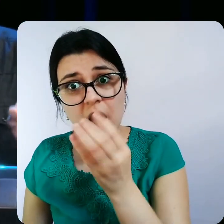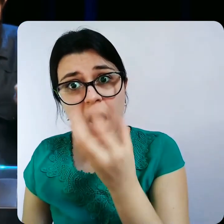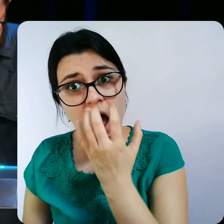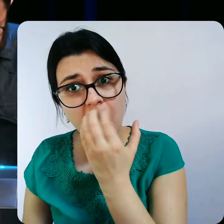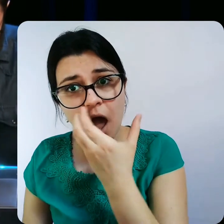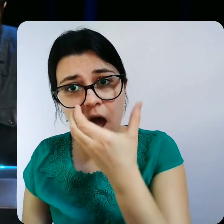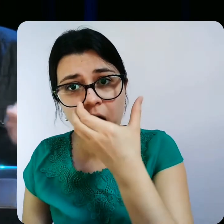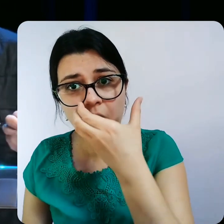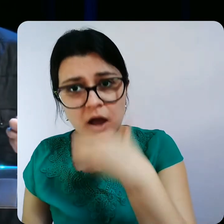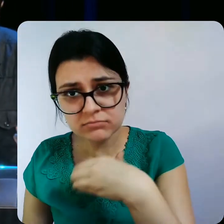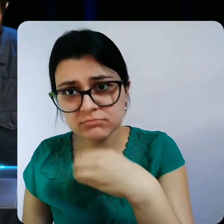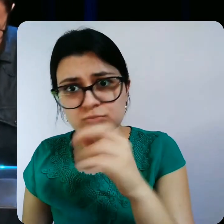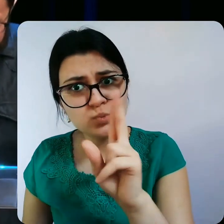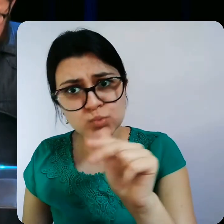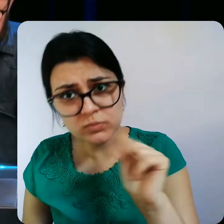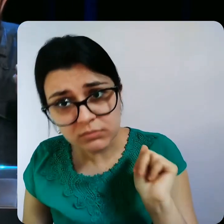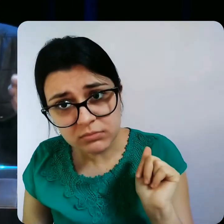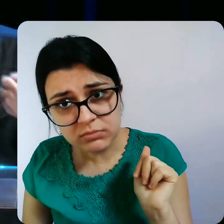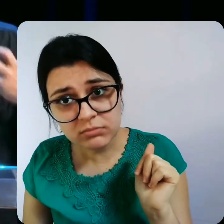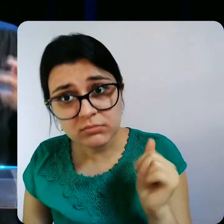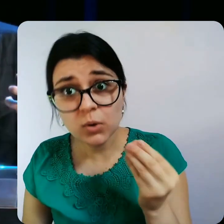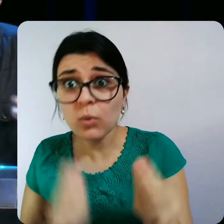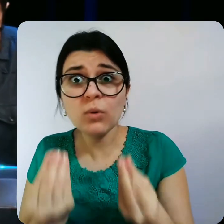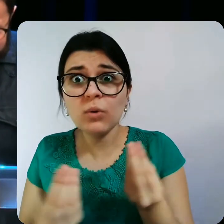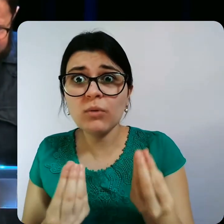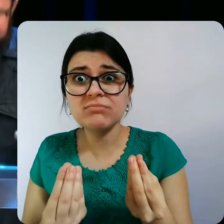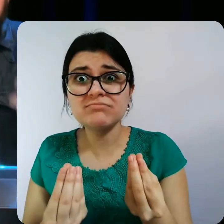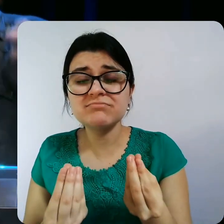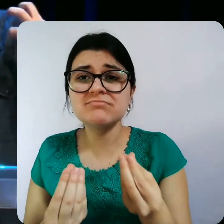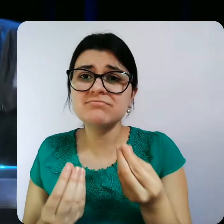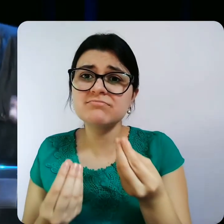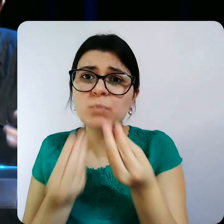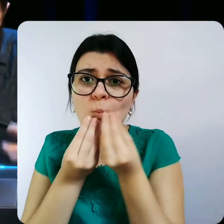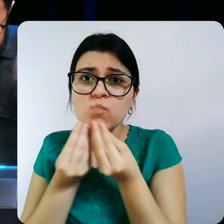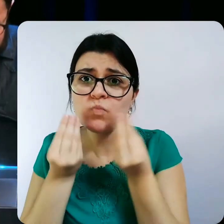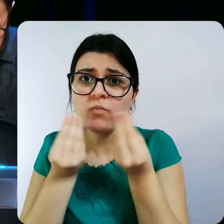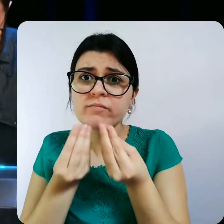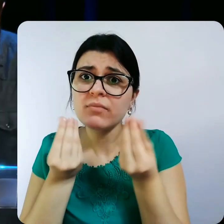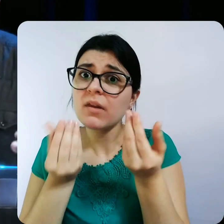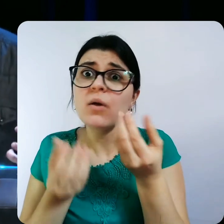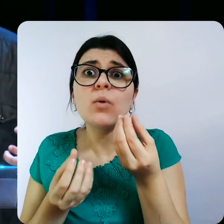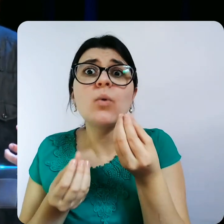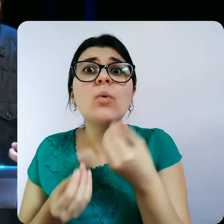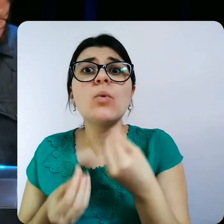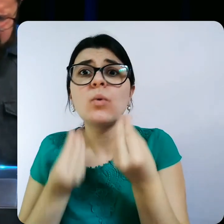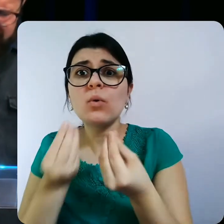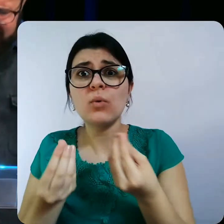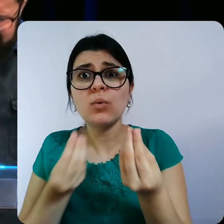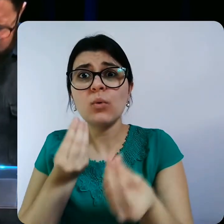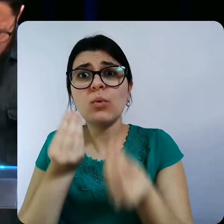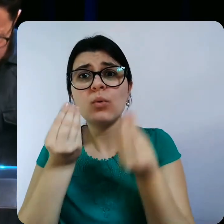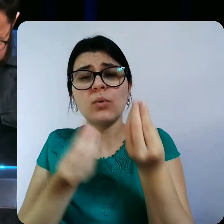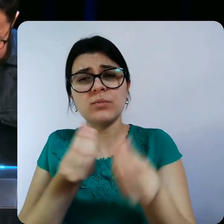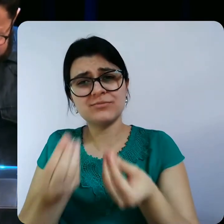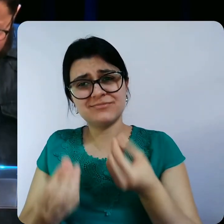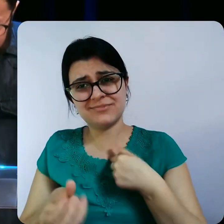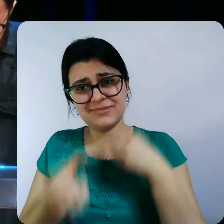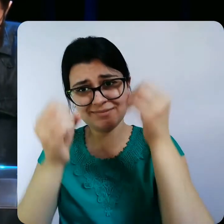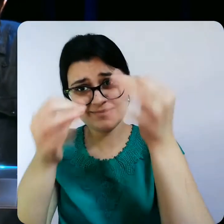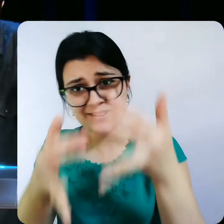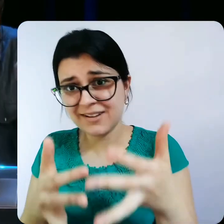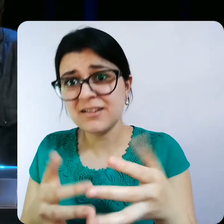Deus é nosso Pai, nós recebemos o Espírito e nós podemos ter a garantia de ter essa experiência real, de experimentar o próprio Deus, de descobrir